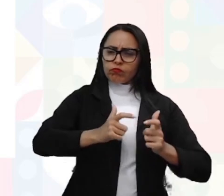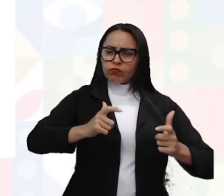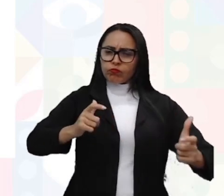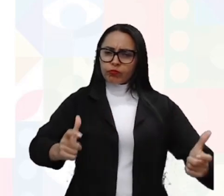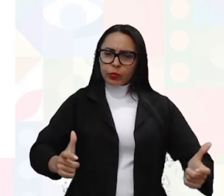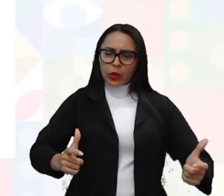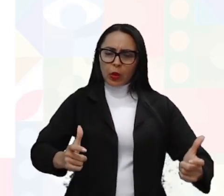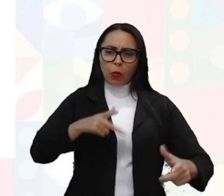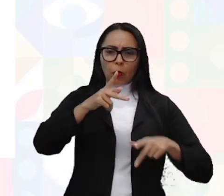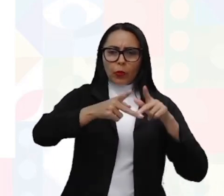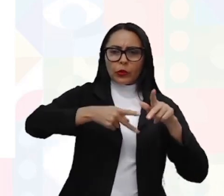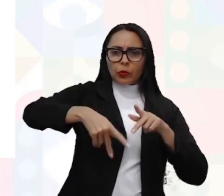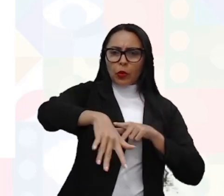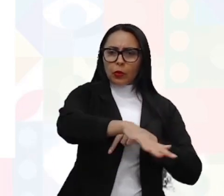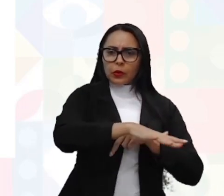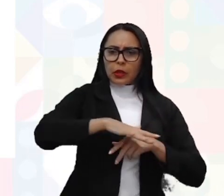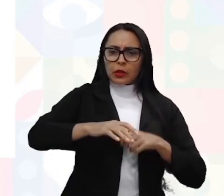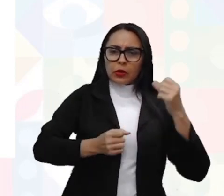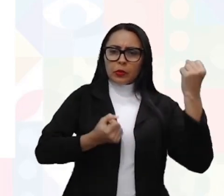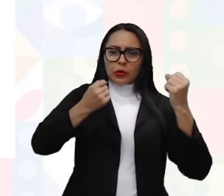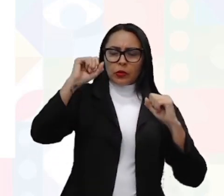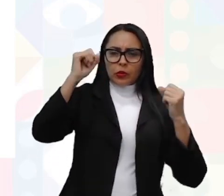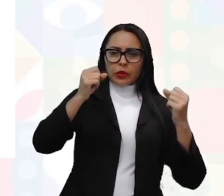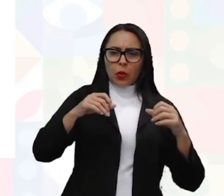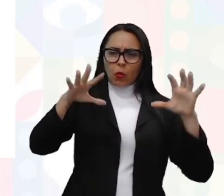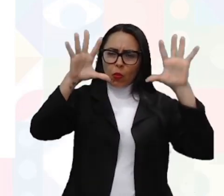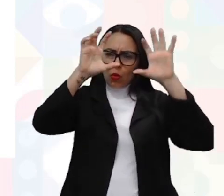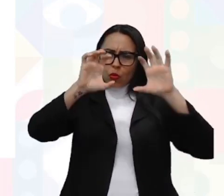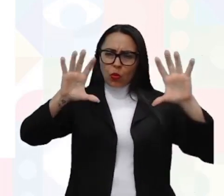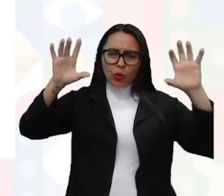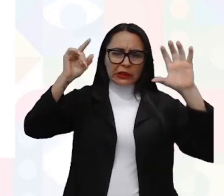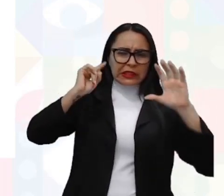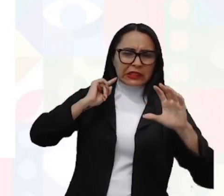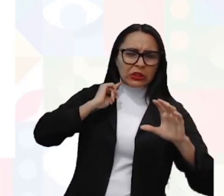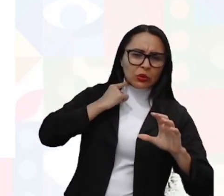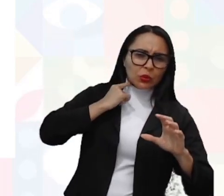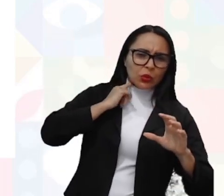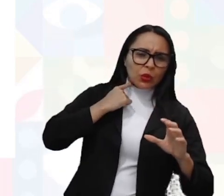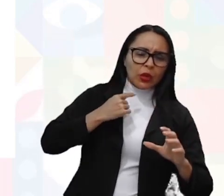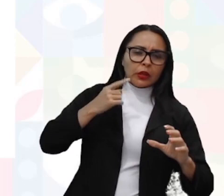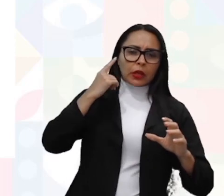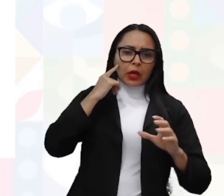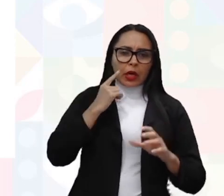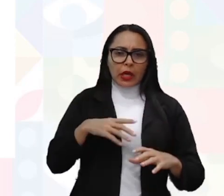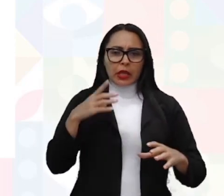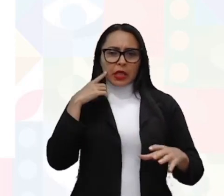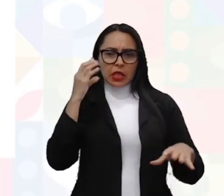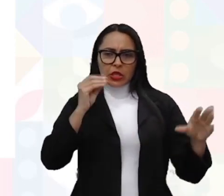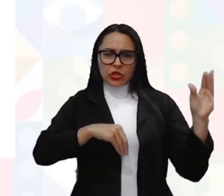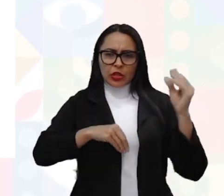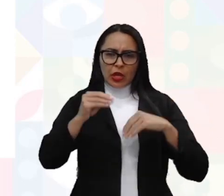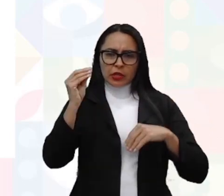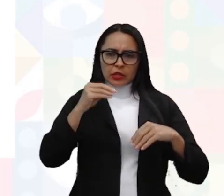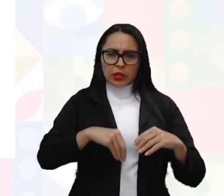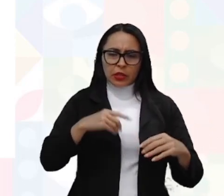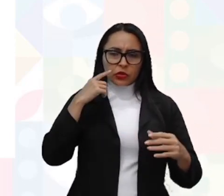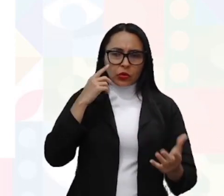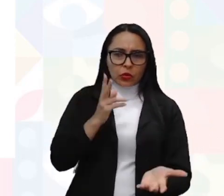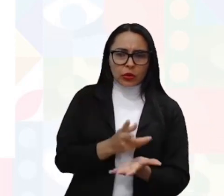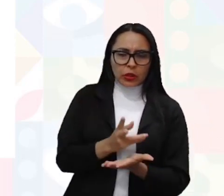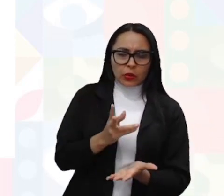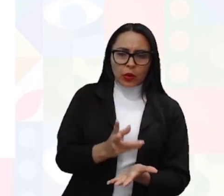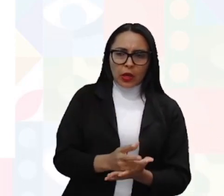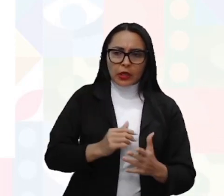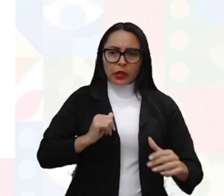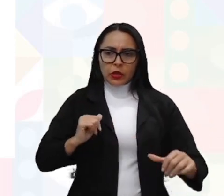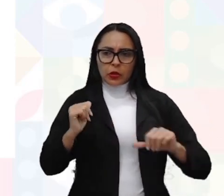população, industrialização, poluição, produção de alimentos e escassez de recursos continuarem